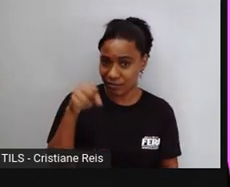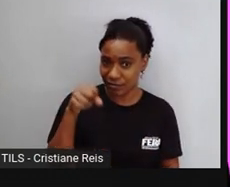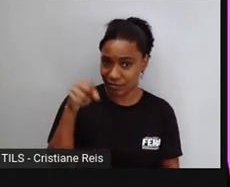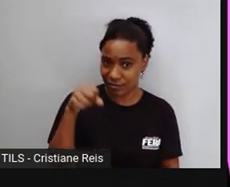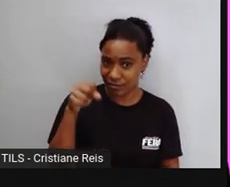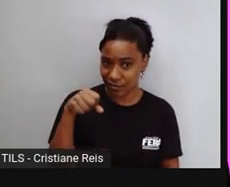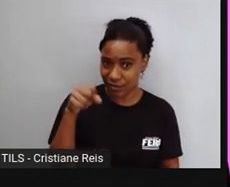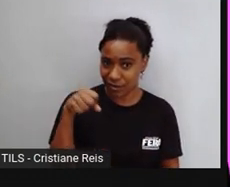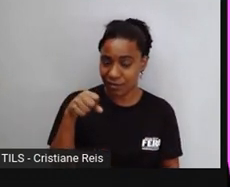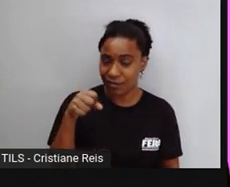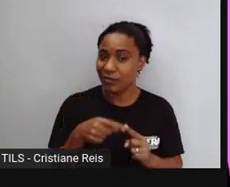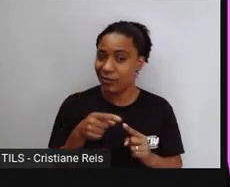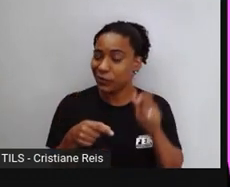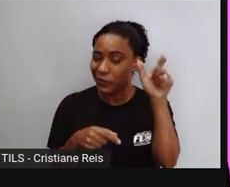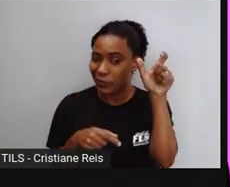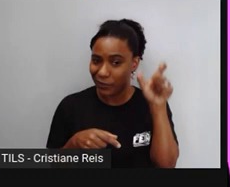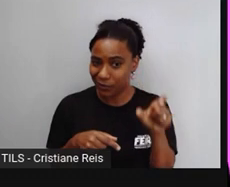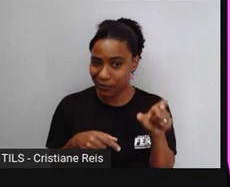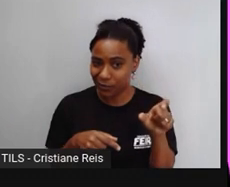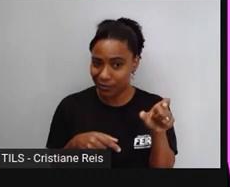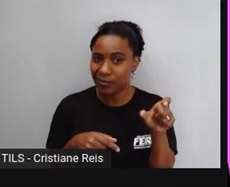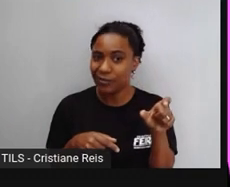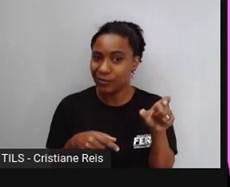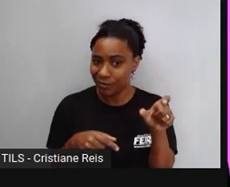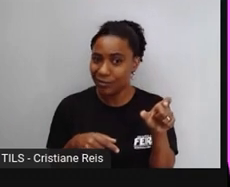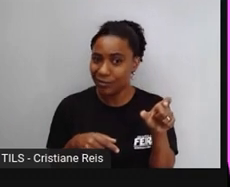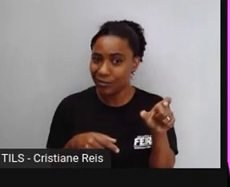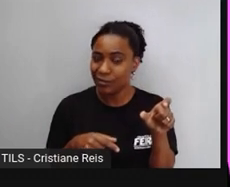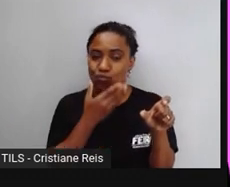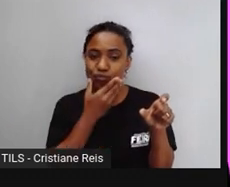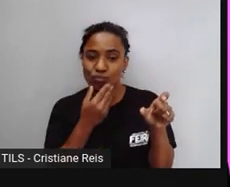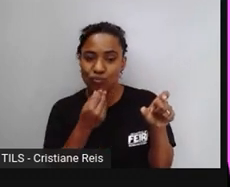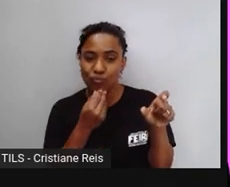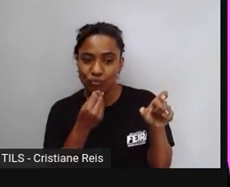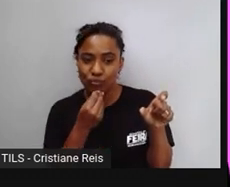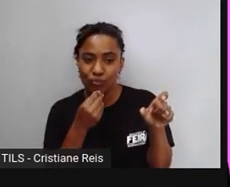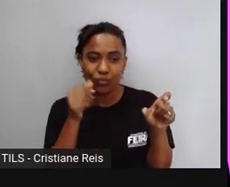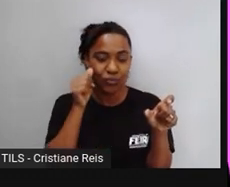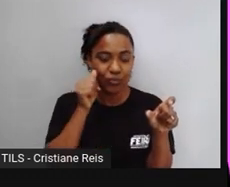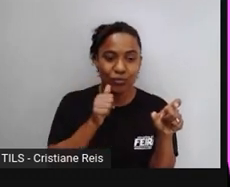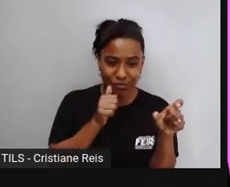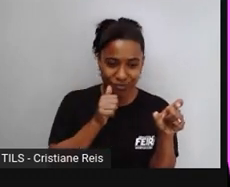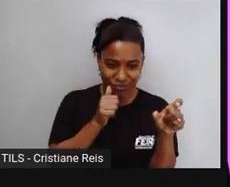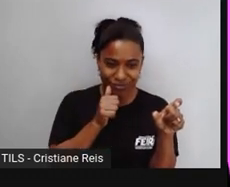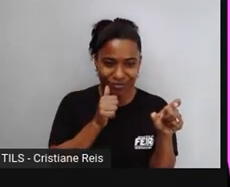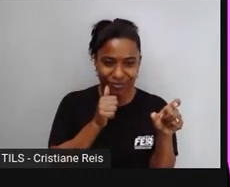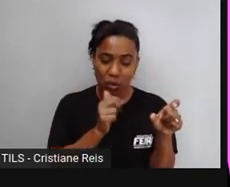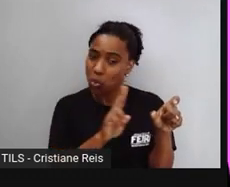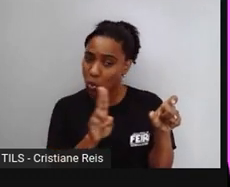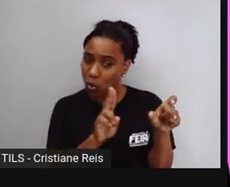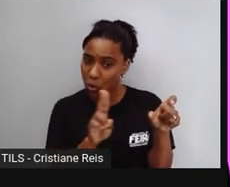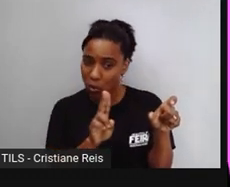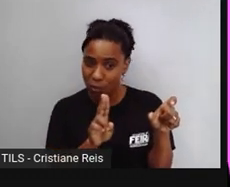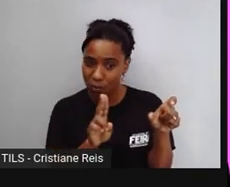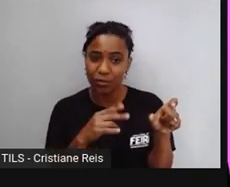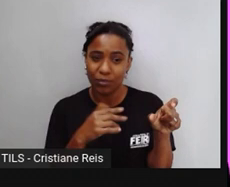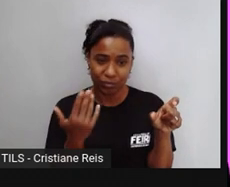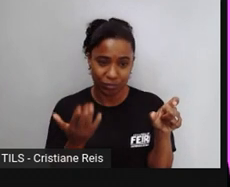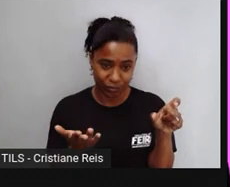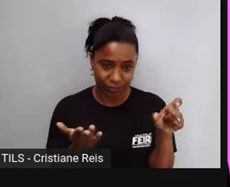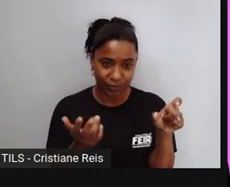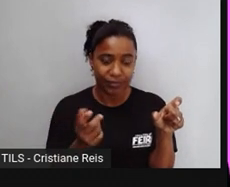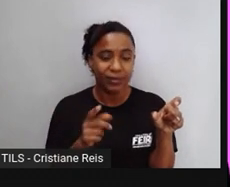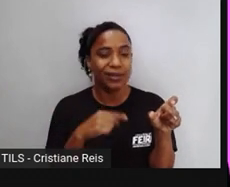o sujeito, que pode ser representado por um nome ou por um pronome, logo depois o verbo to